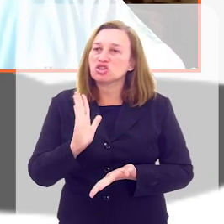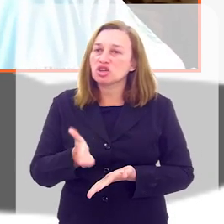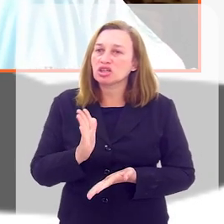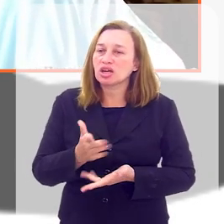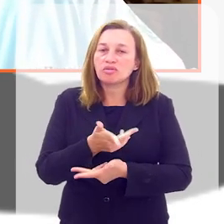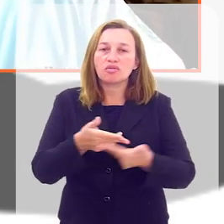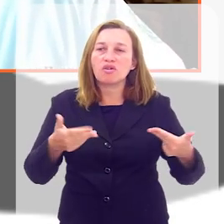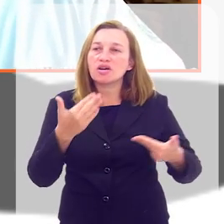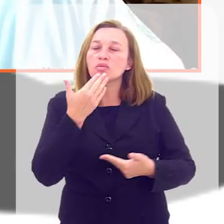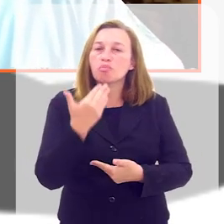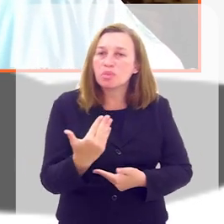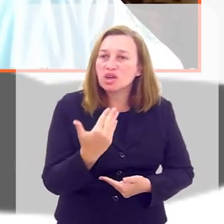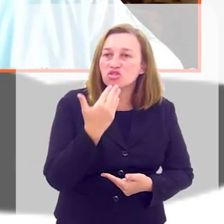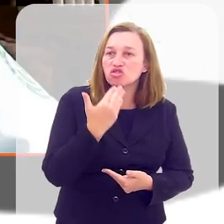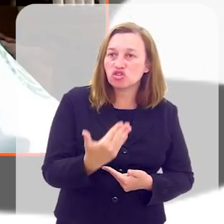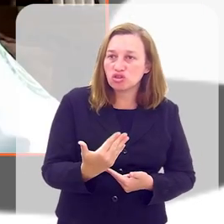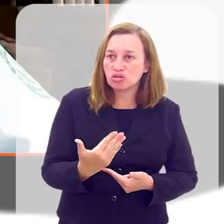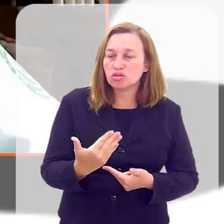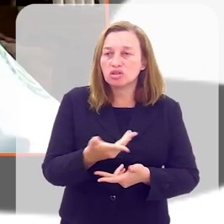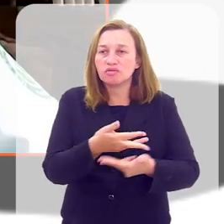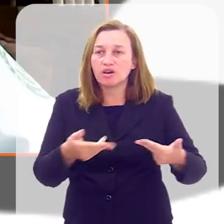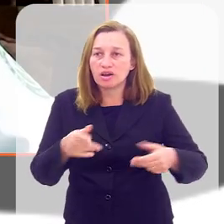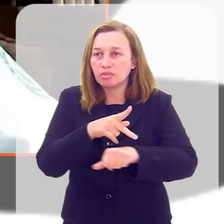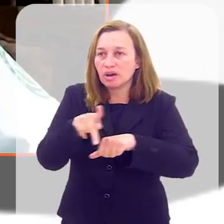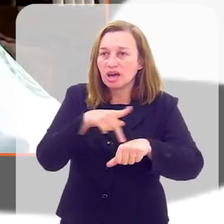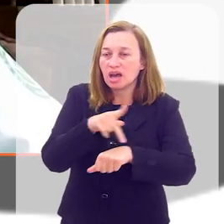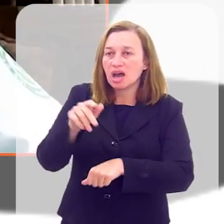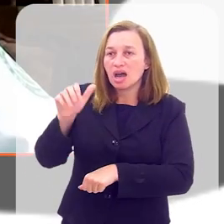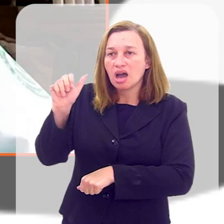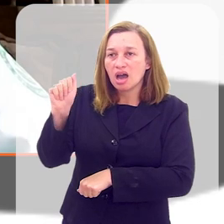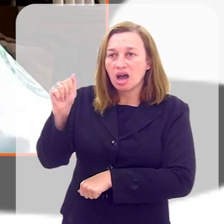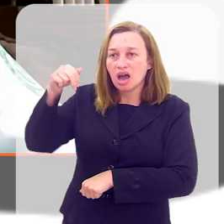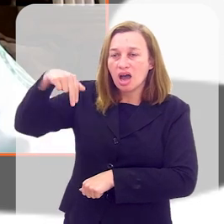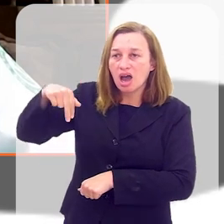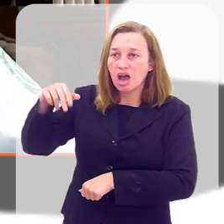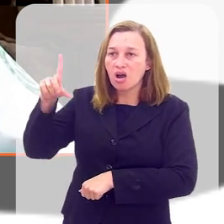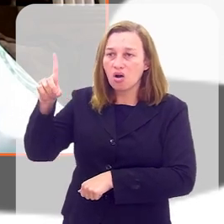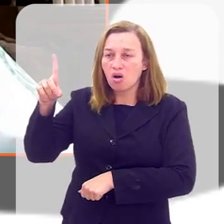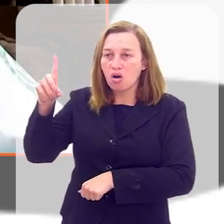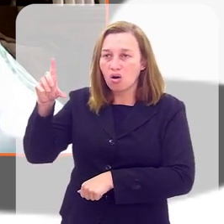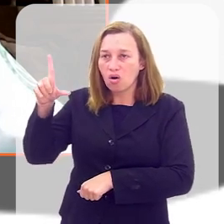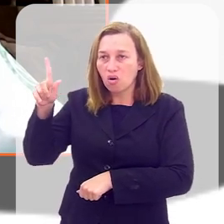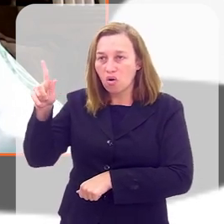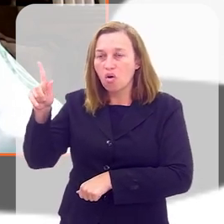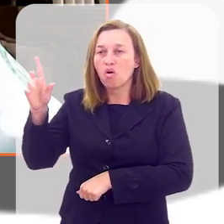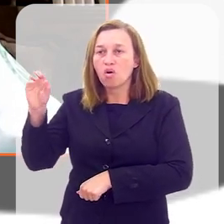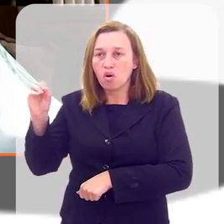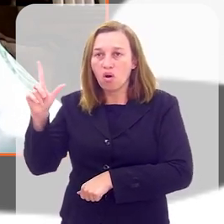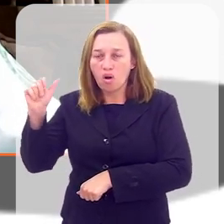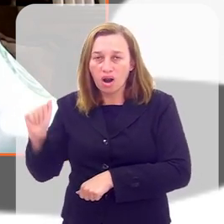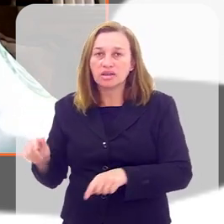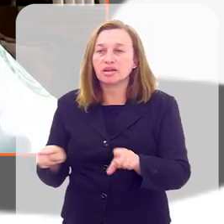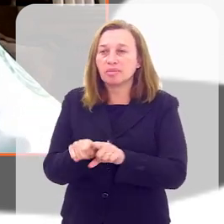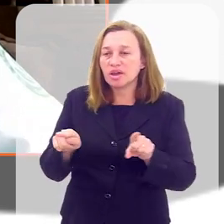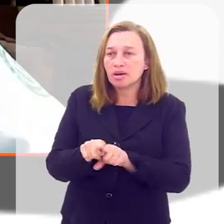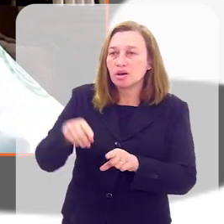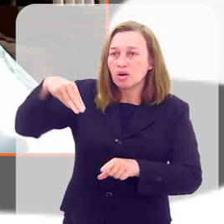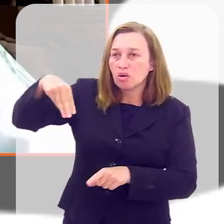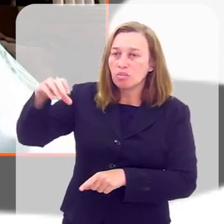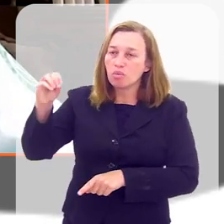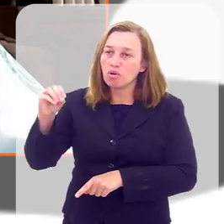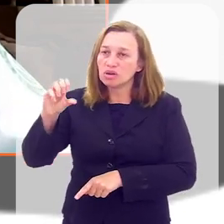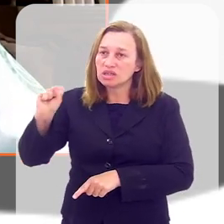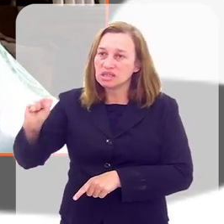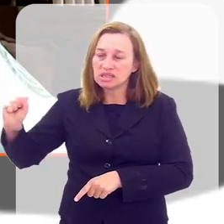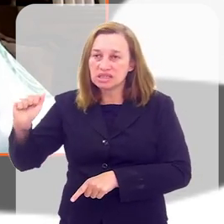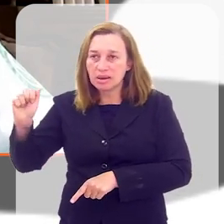Nós já estamos com muitos pedidos e consultas de países como Angola como Moçambique no próprio Estados Unidos